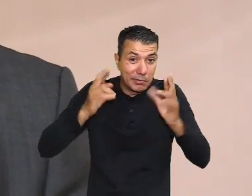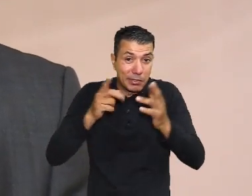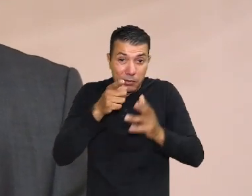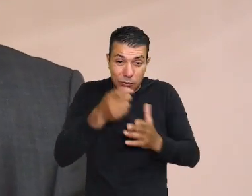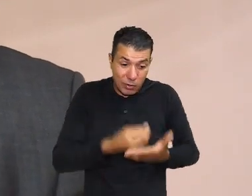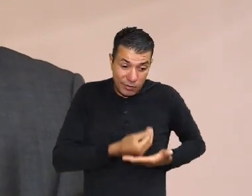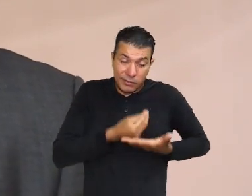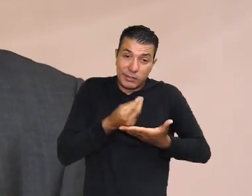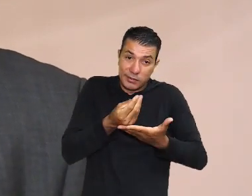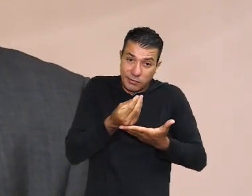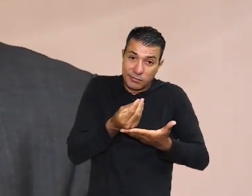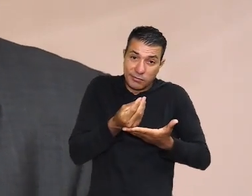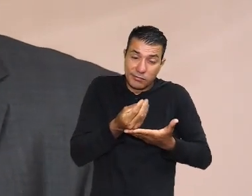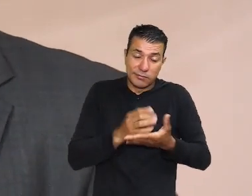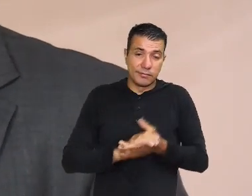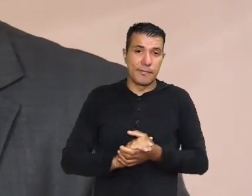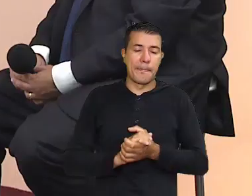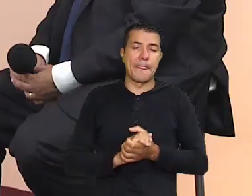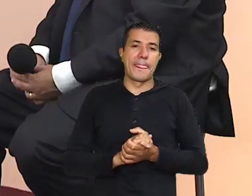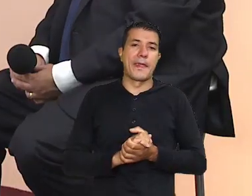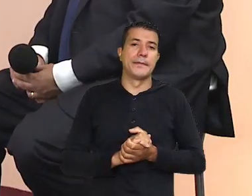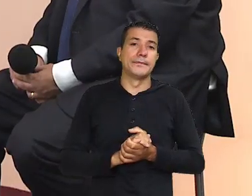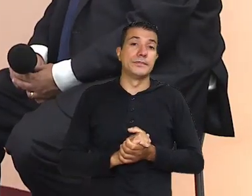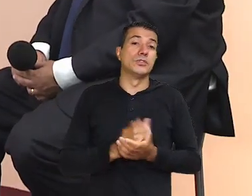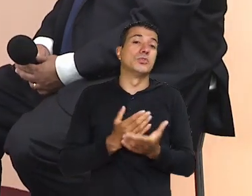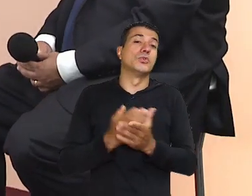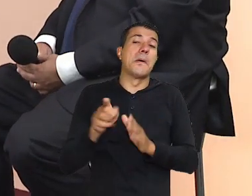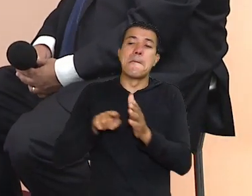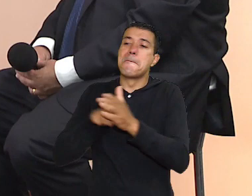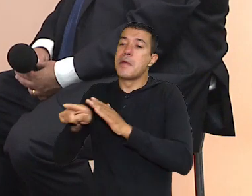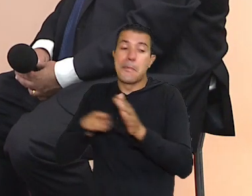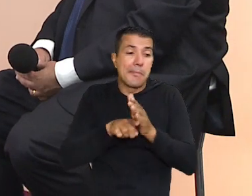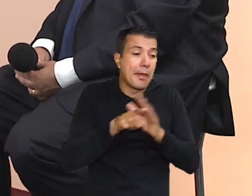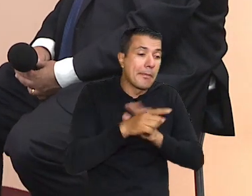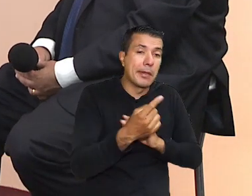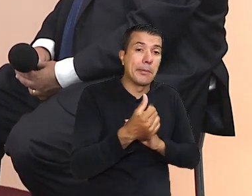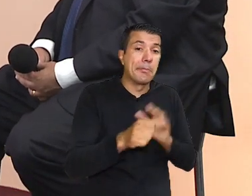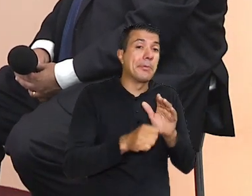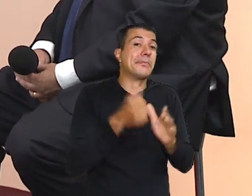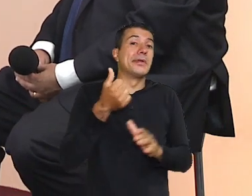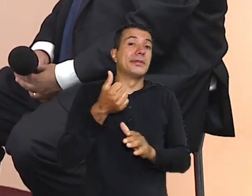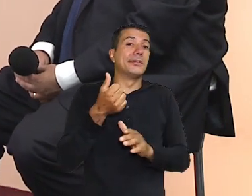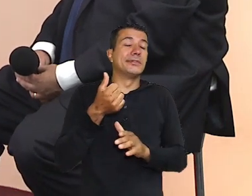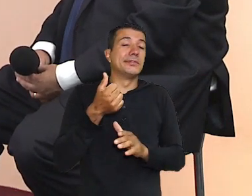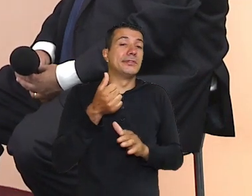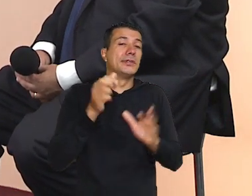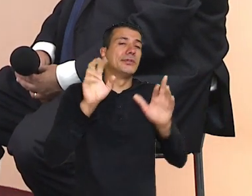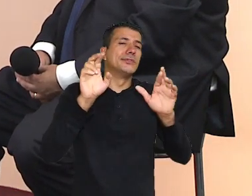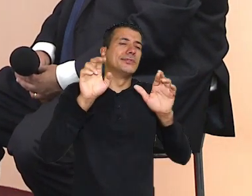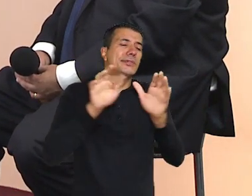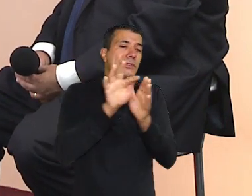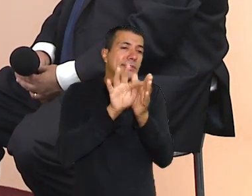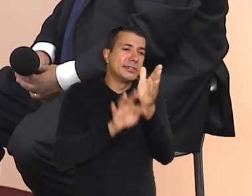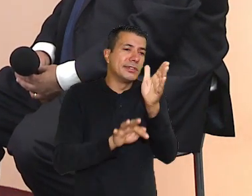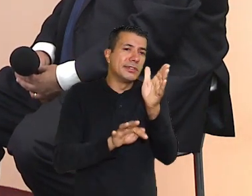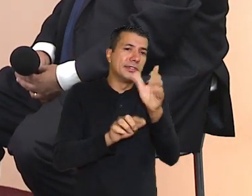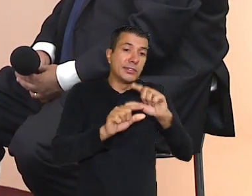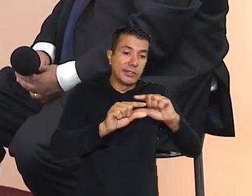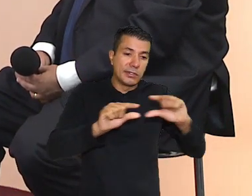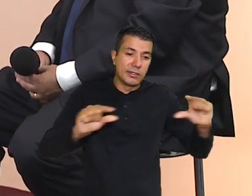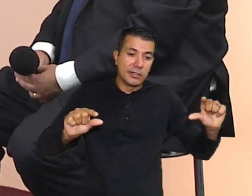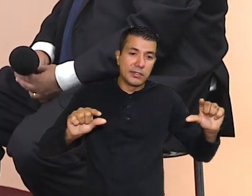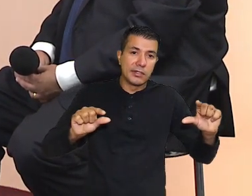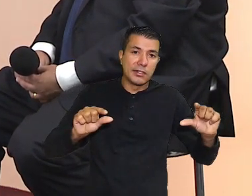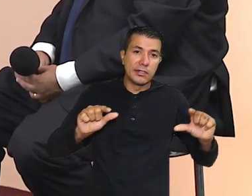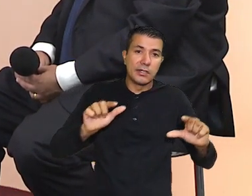vida. Eu quero só, antes nós fazemos a primeira pergunta, para introduzirmos diretamente o nosso texto, me lembrei de uma frase de Martin,